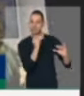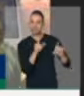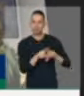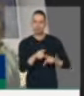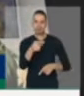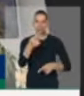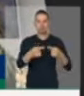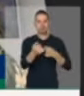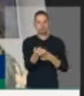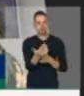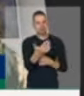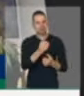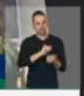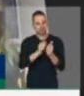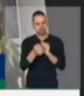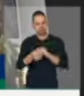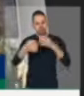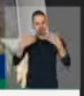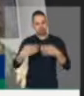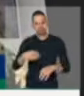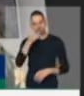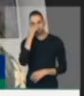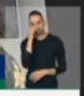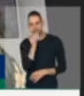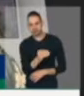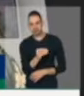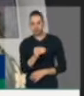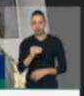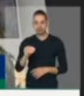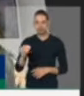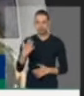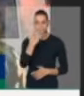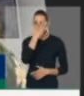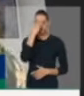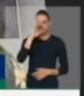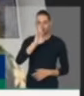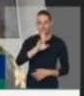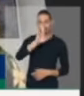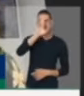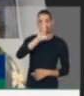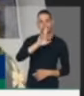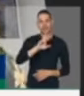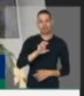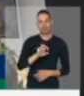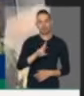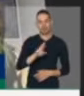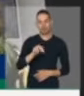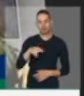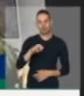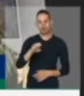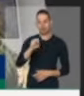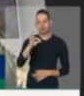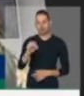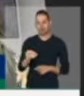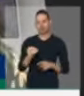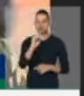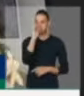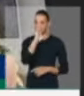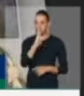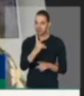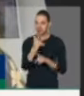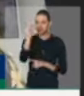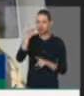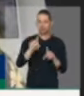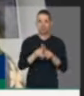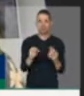externa adequada. Cair o chanceler Ernesto Araújo é uma vitória para o Brasil, mas a substituição dele por um outro